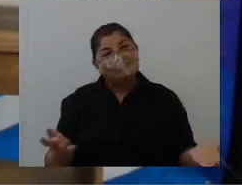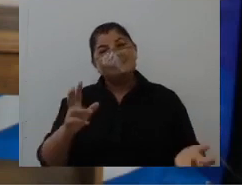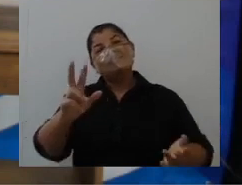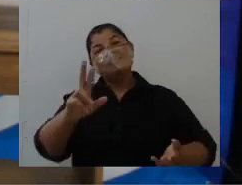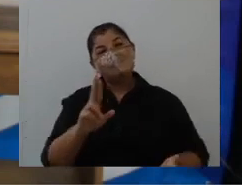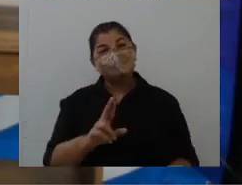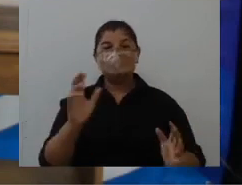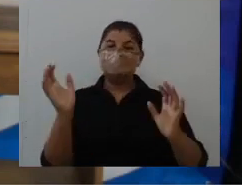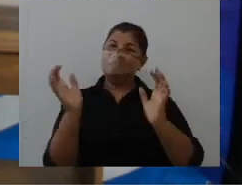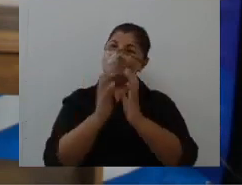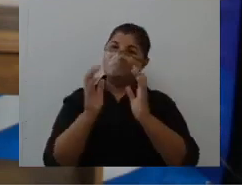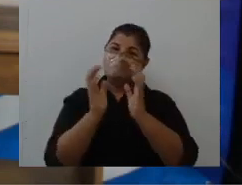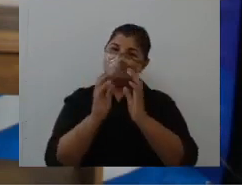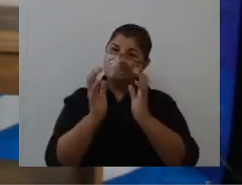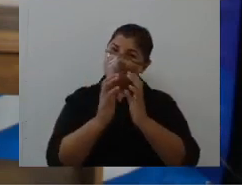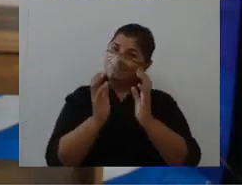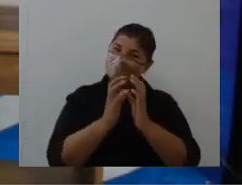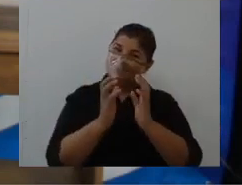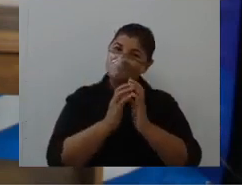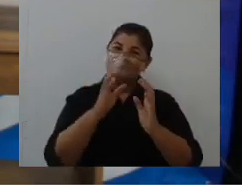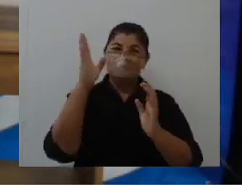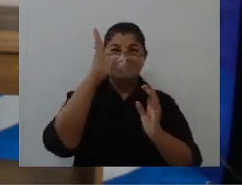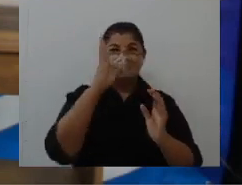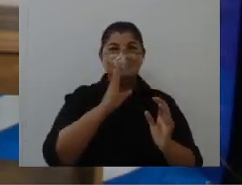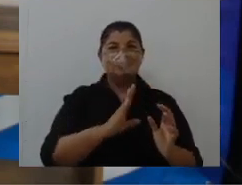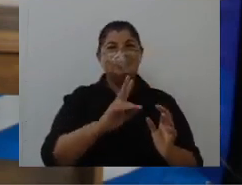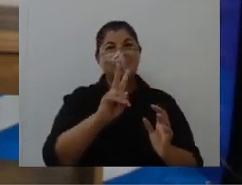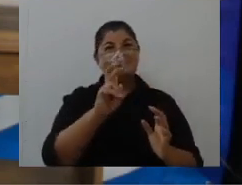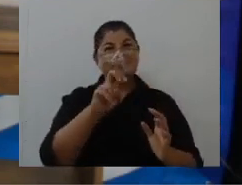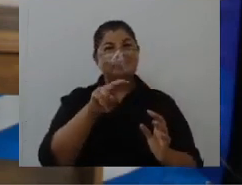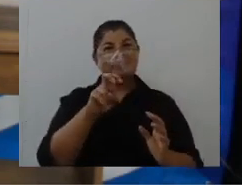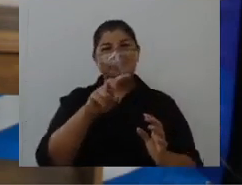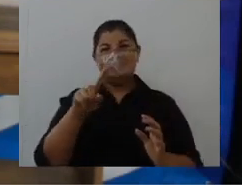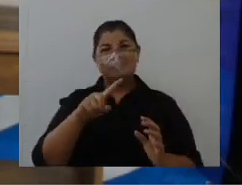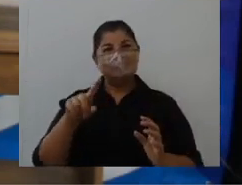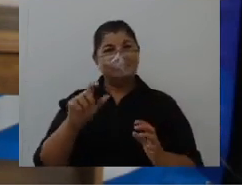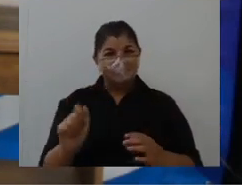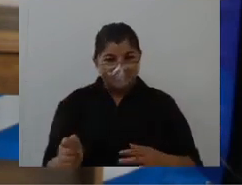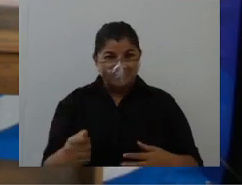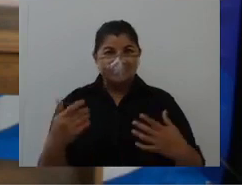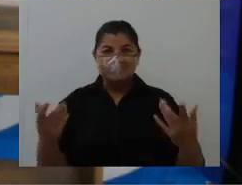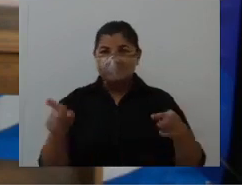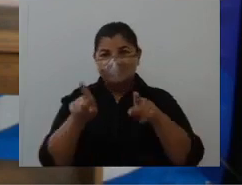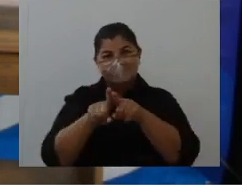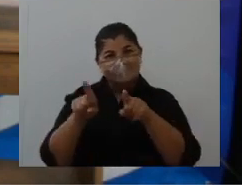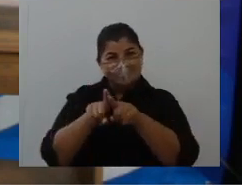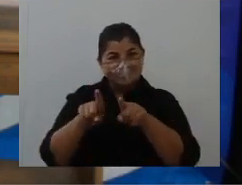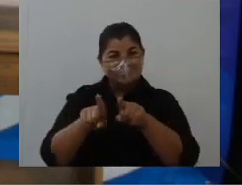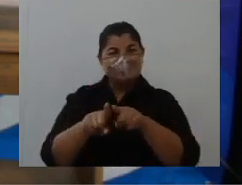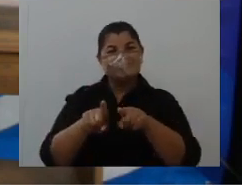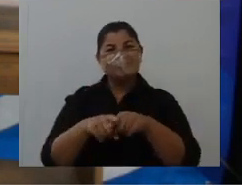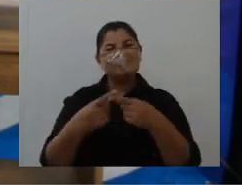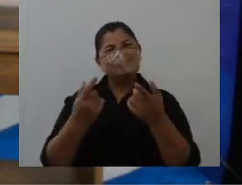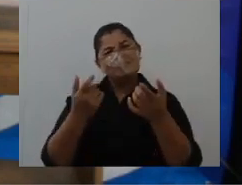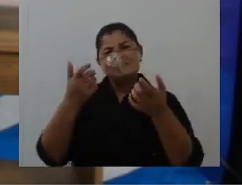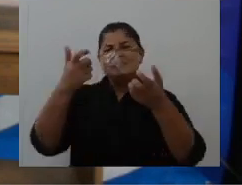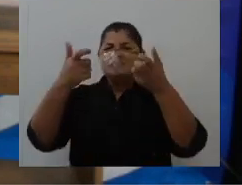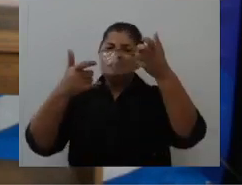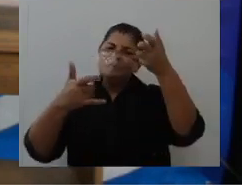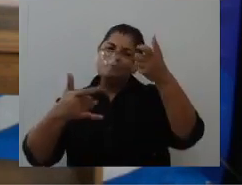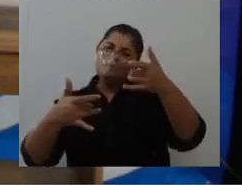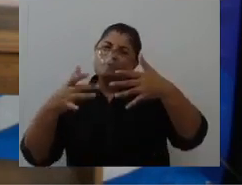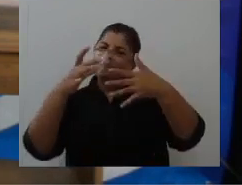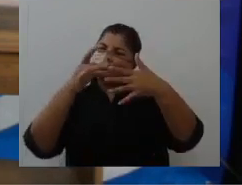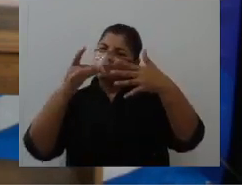Veneza pernambucana, a nossa Veneza brasileira, não é isso? Então o texto descritivo é aquele que a gente consegue observar, a gente